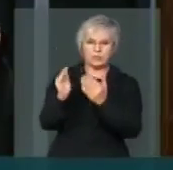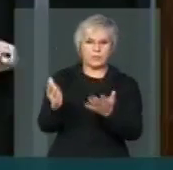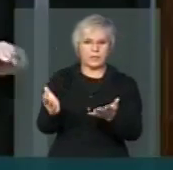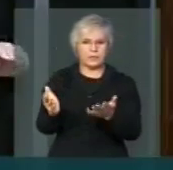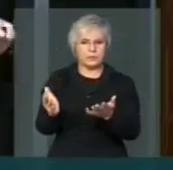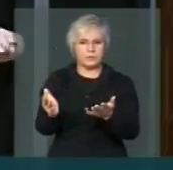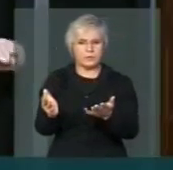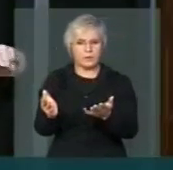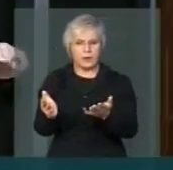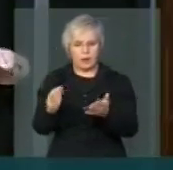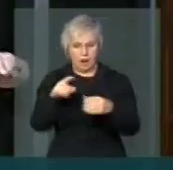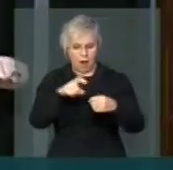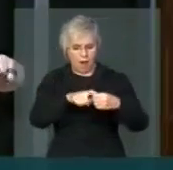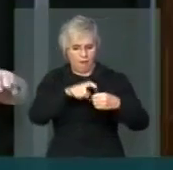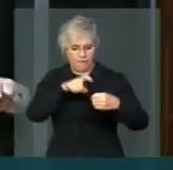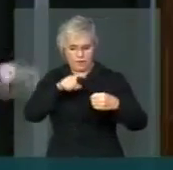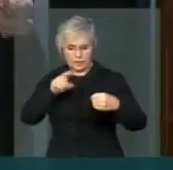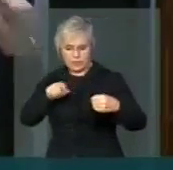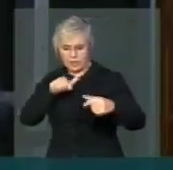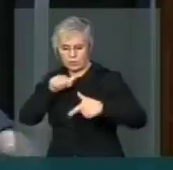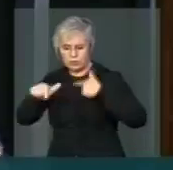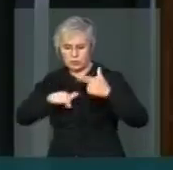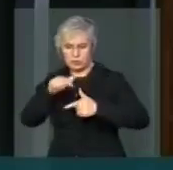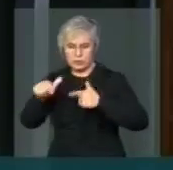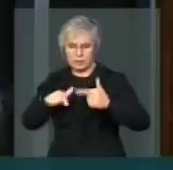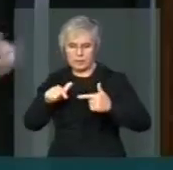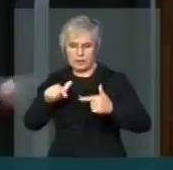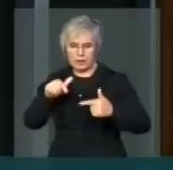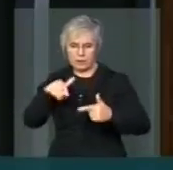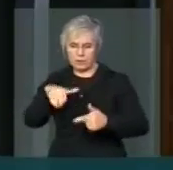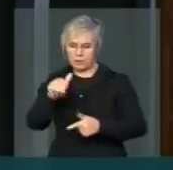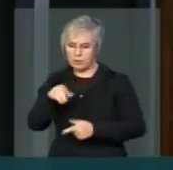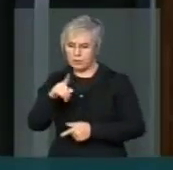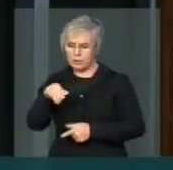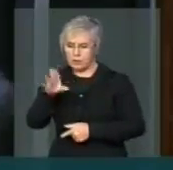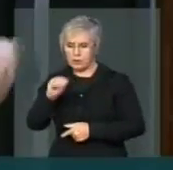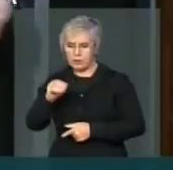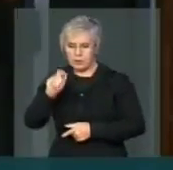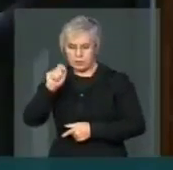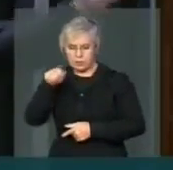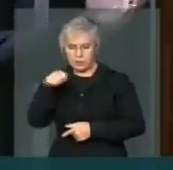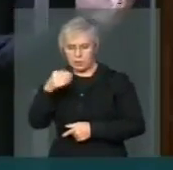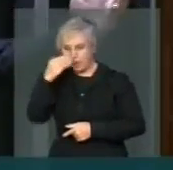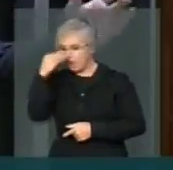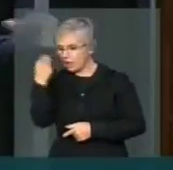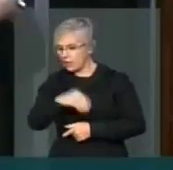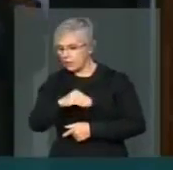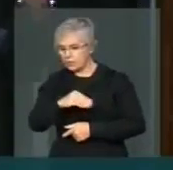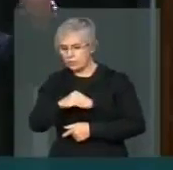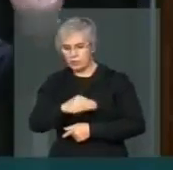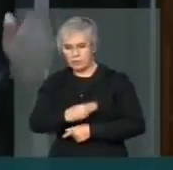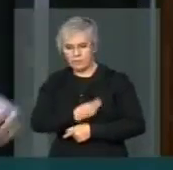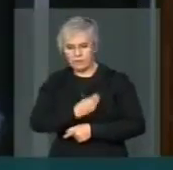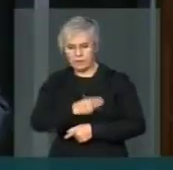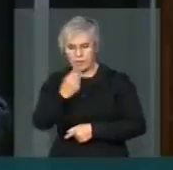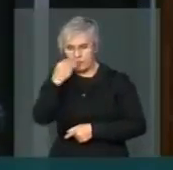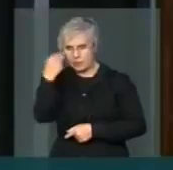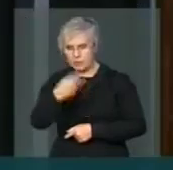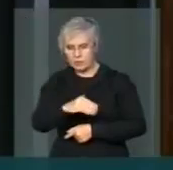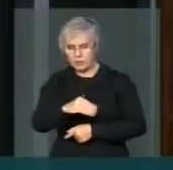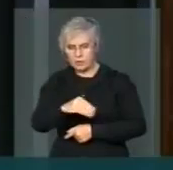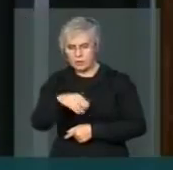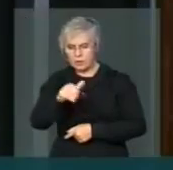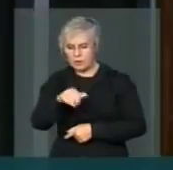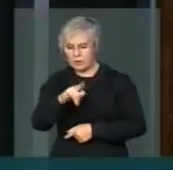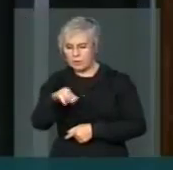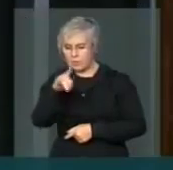inocência. Afastar-se de uma função de mando não significa renunciar ao mandato, renunciar à vida, nesse mês de agosto tão